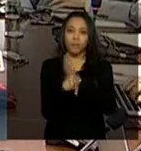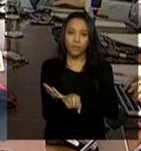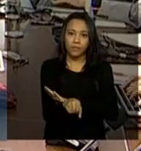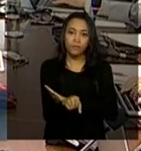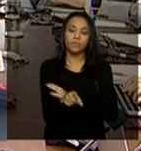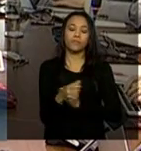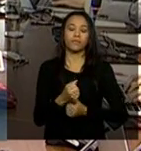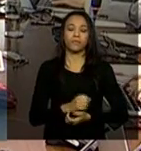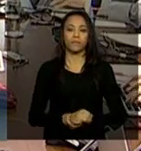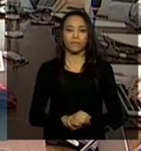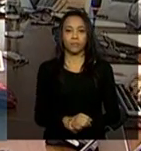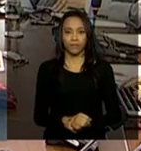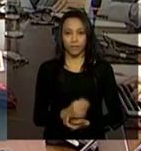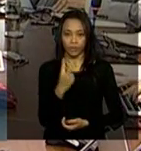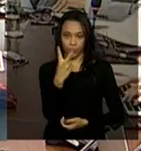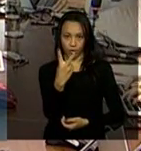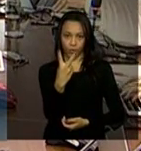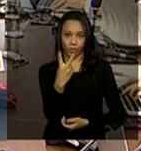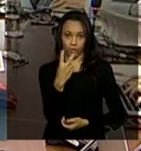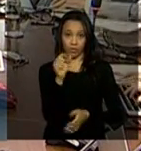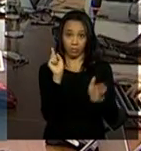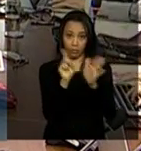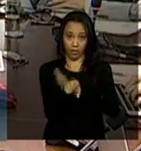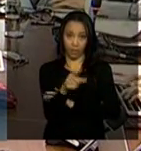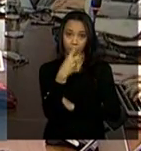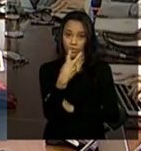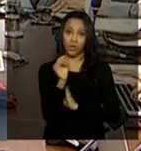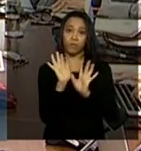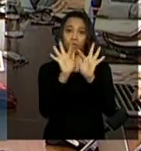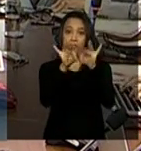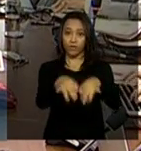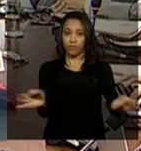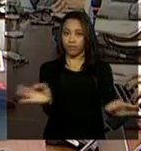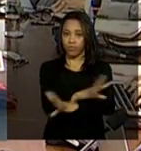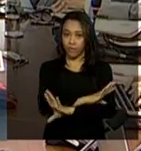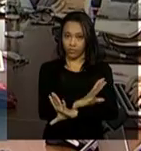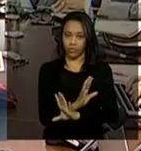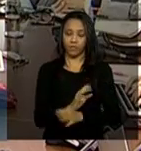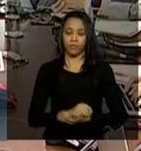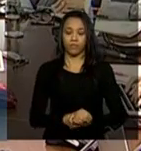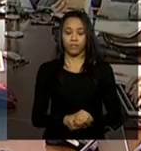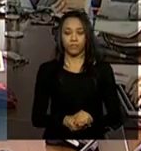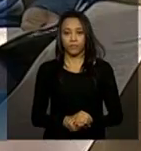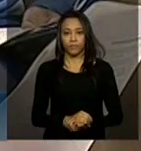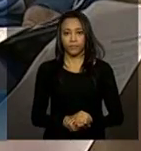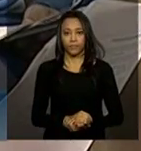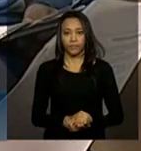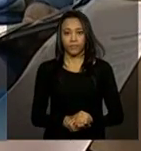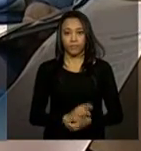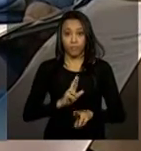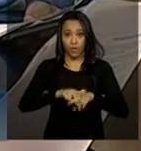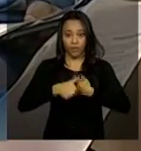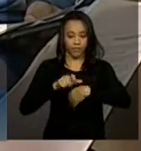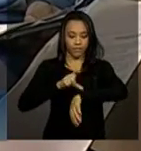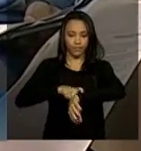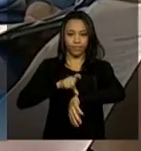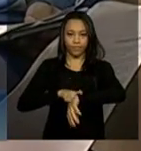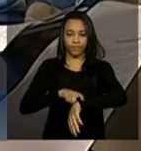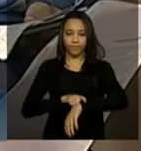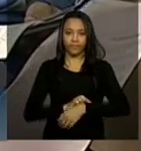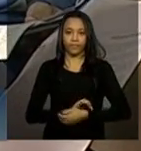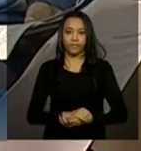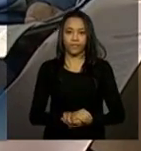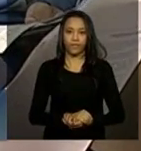você também? Então, tem mais essas duas, depois a gente pode encerrar? Tá bem, gente? Mais alguma questão? Porque eu tô com problema de horário, tá? Pois